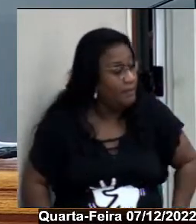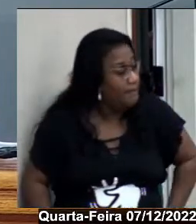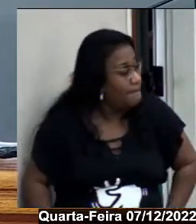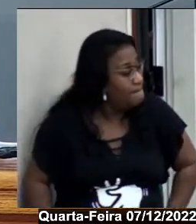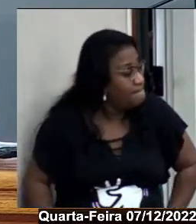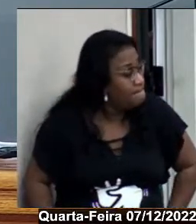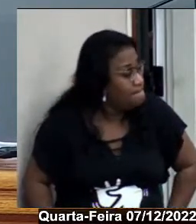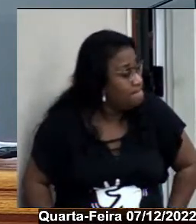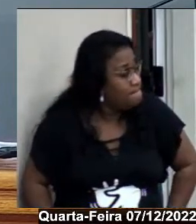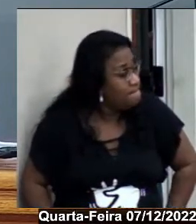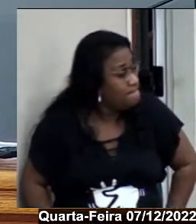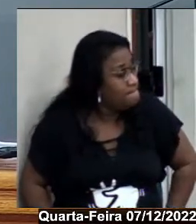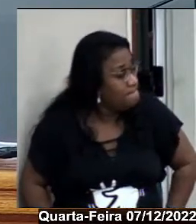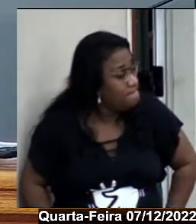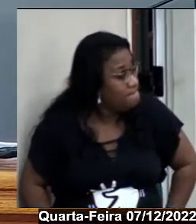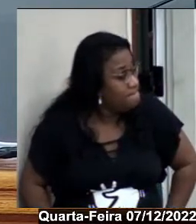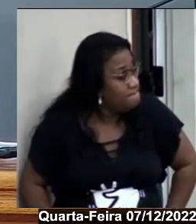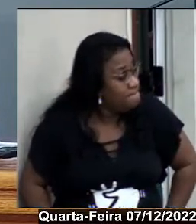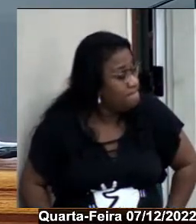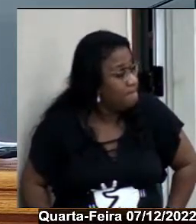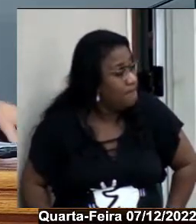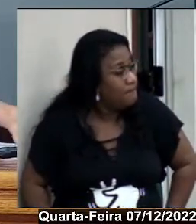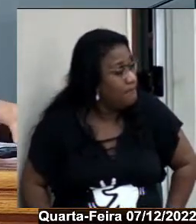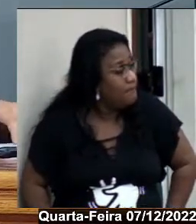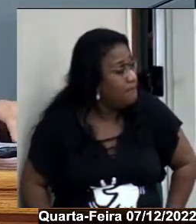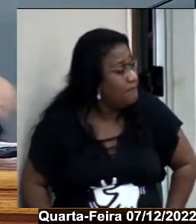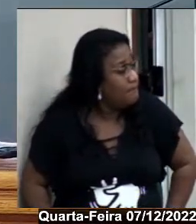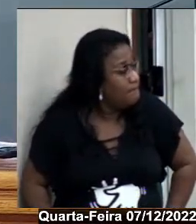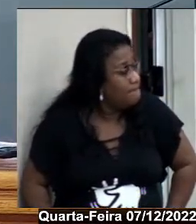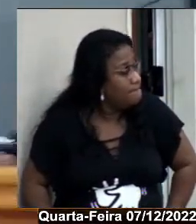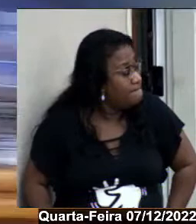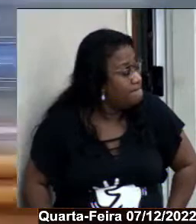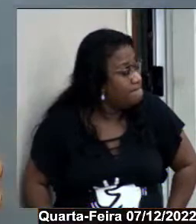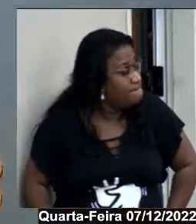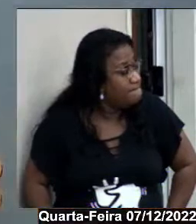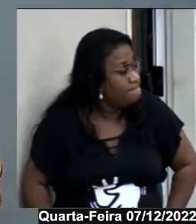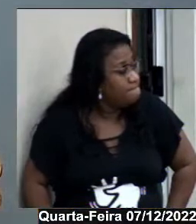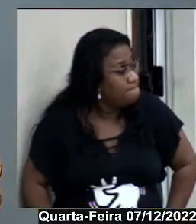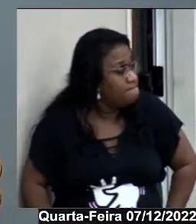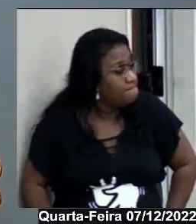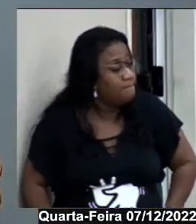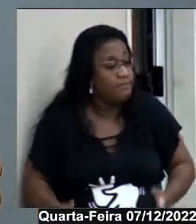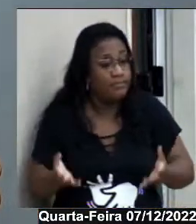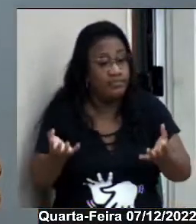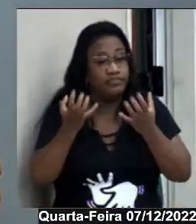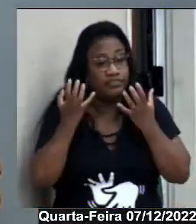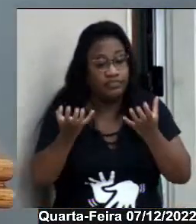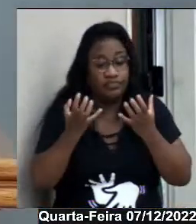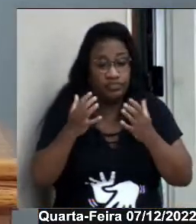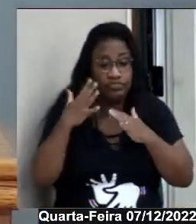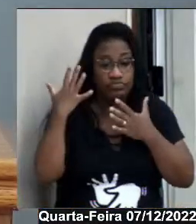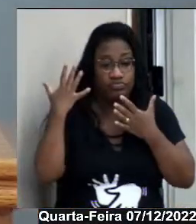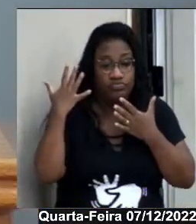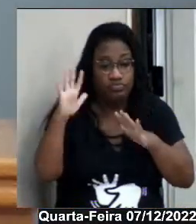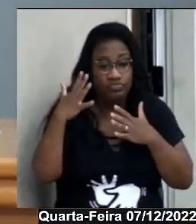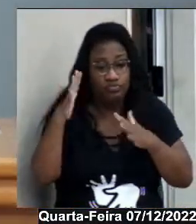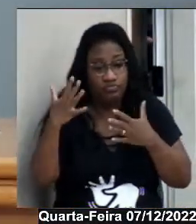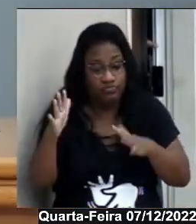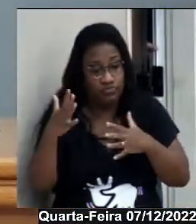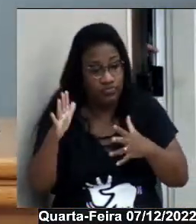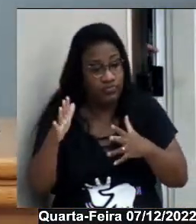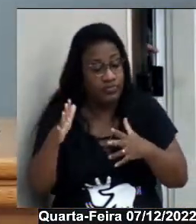palavra, vereador Betinho. Presidente, mais uma vez, que Deus abençoe a todos. Serjão, quero parabenizar vocês do